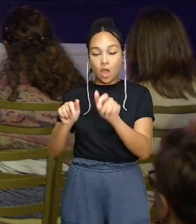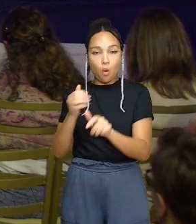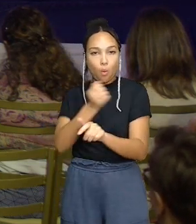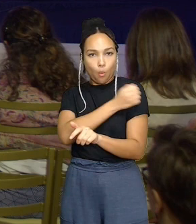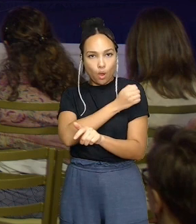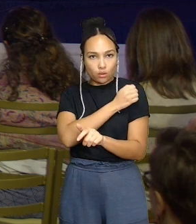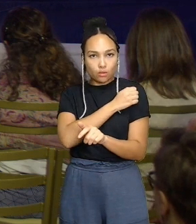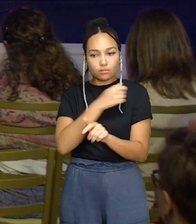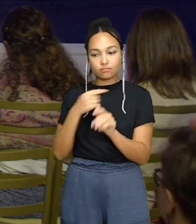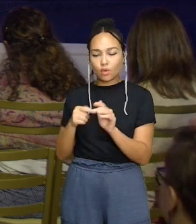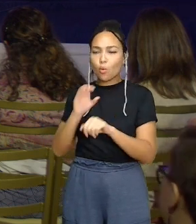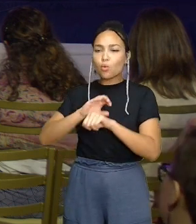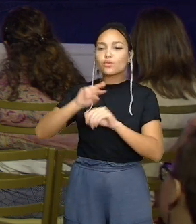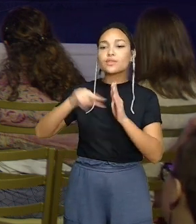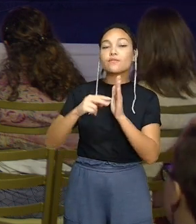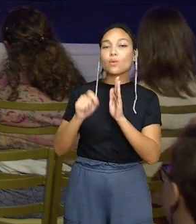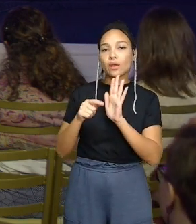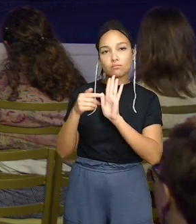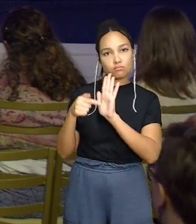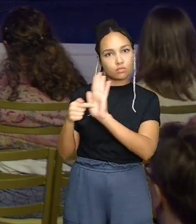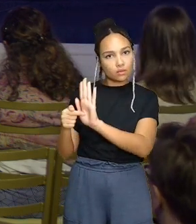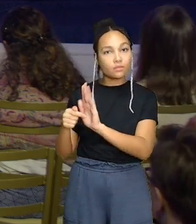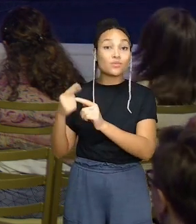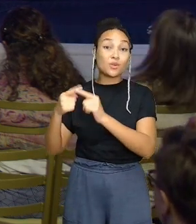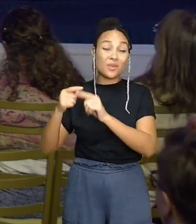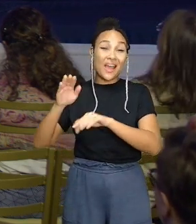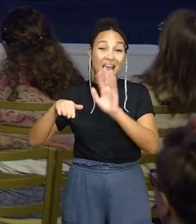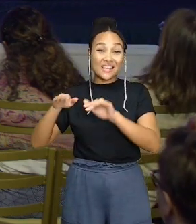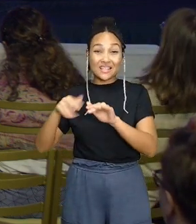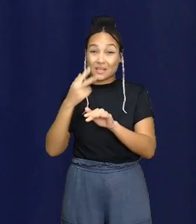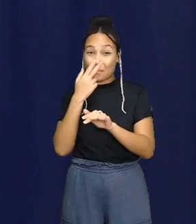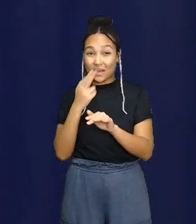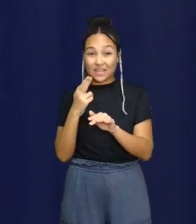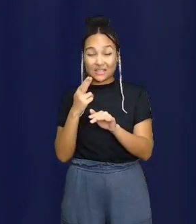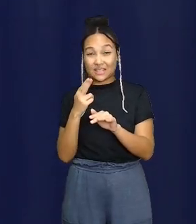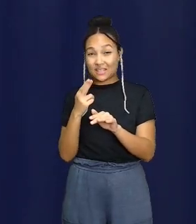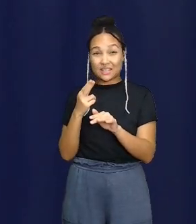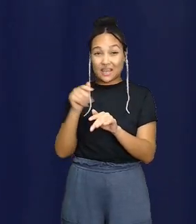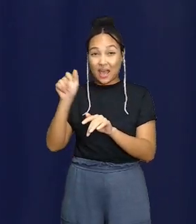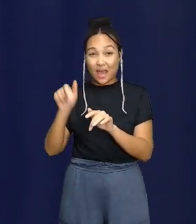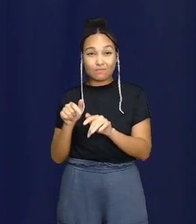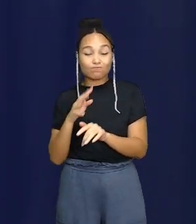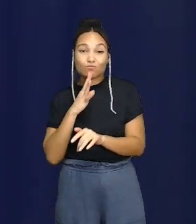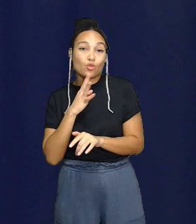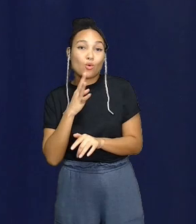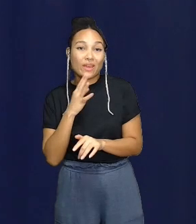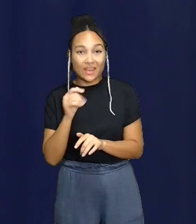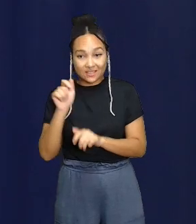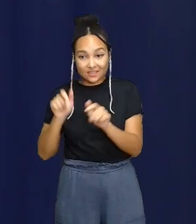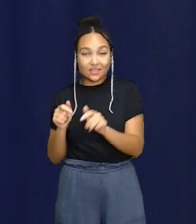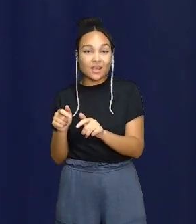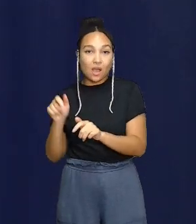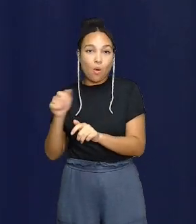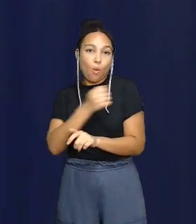curso significa, porque realmente está muito fora do horizonte de expectativas de grande parte do público da